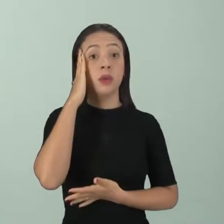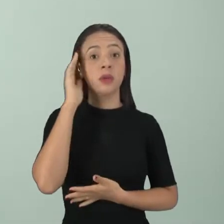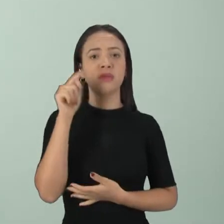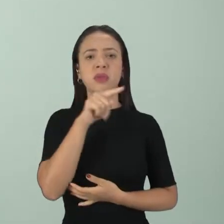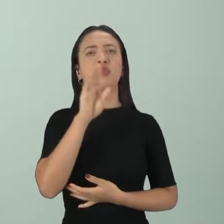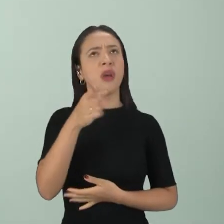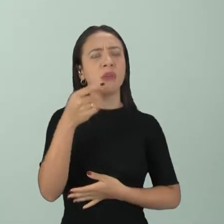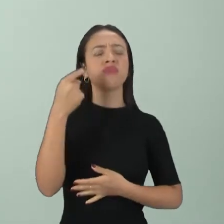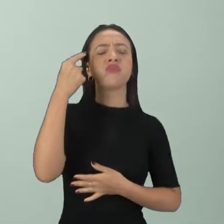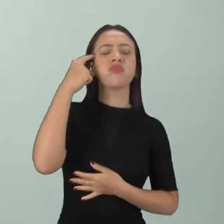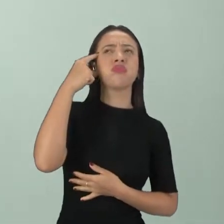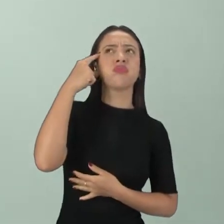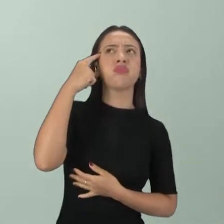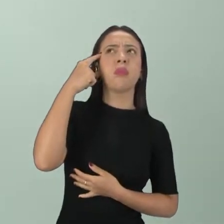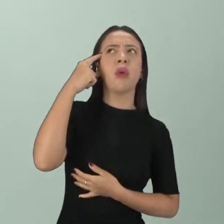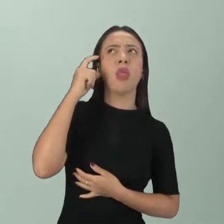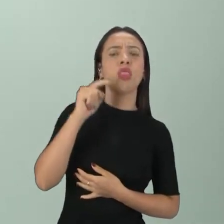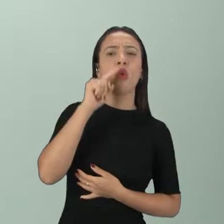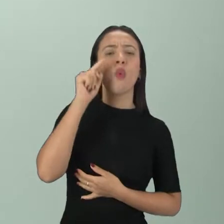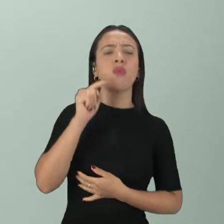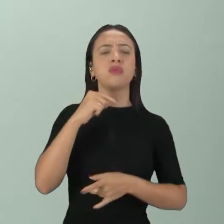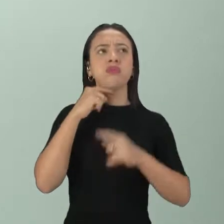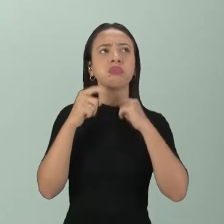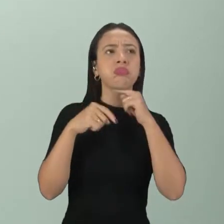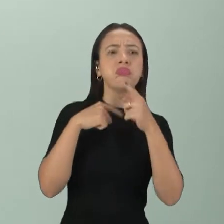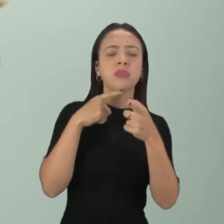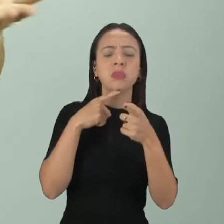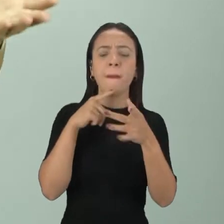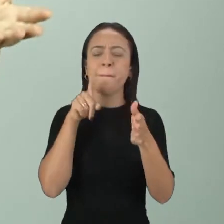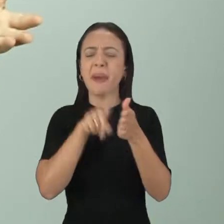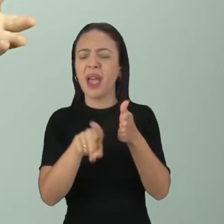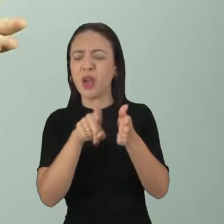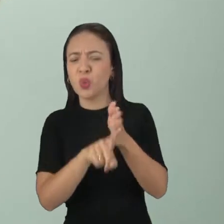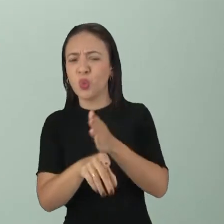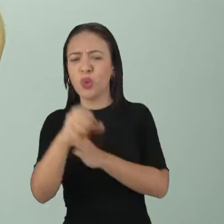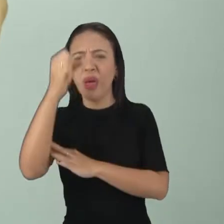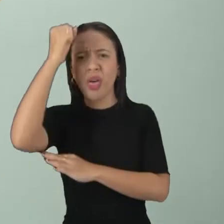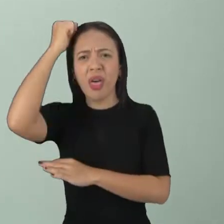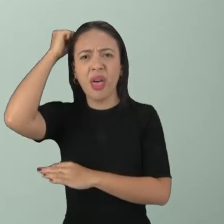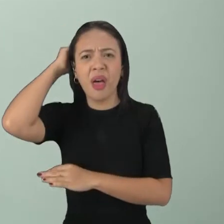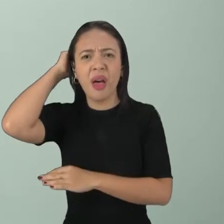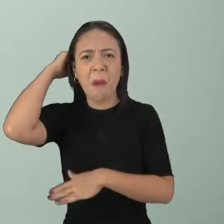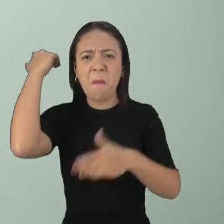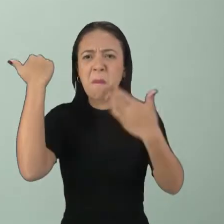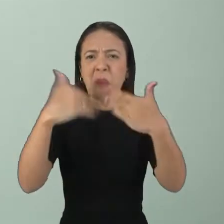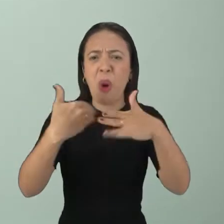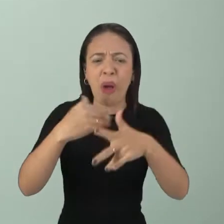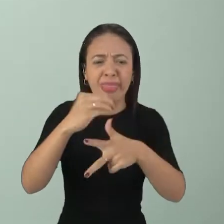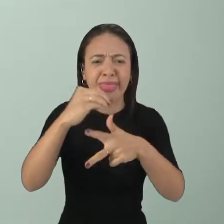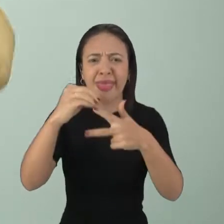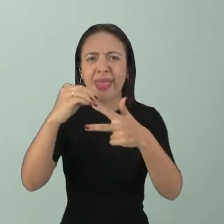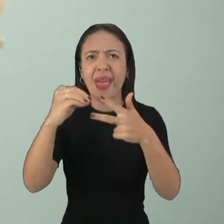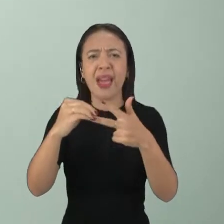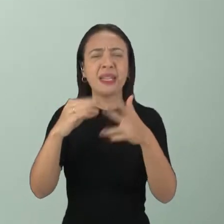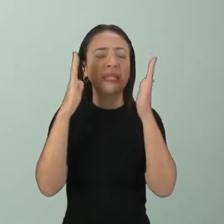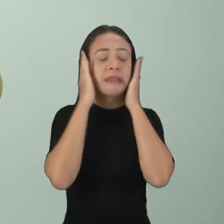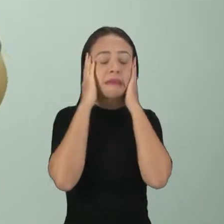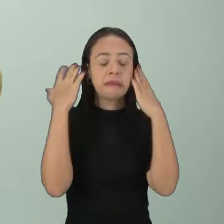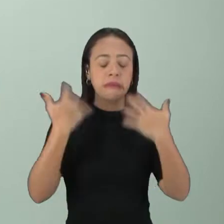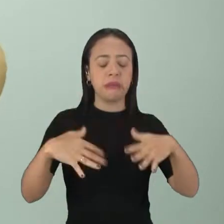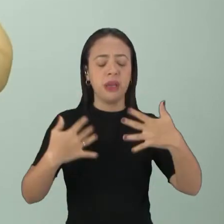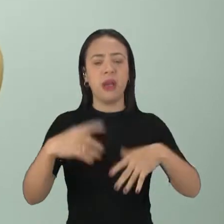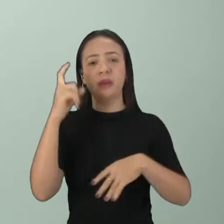ter se perguntado: questões de vestibulares? Como assim? Provas, Enem? É